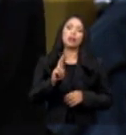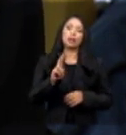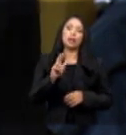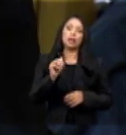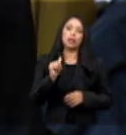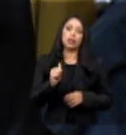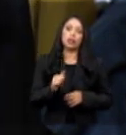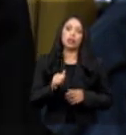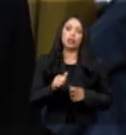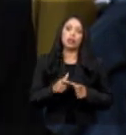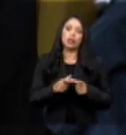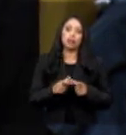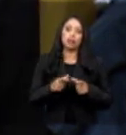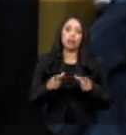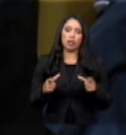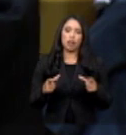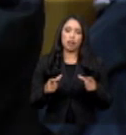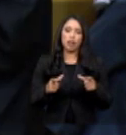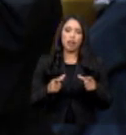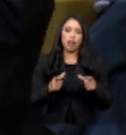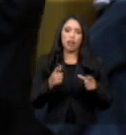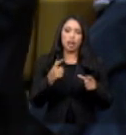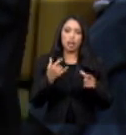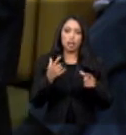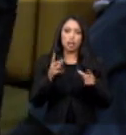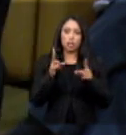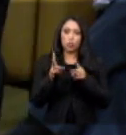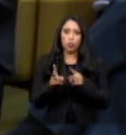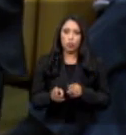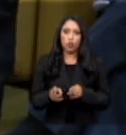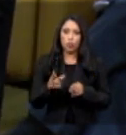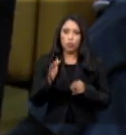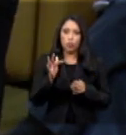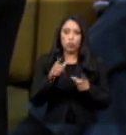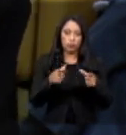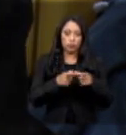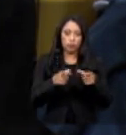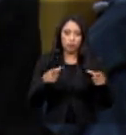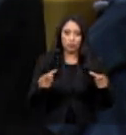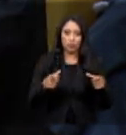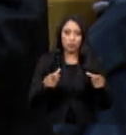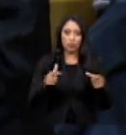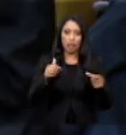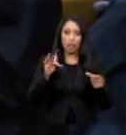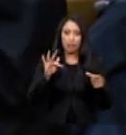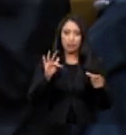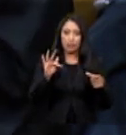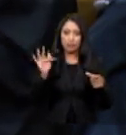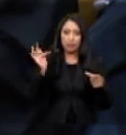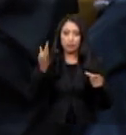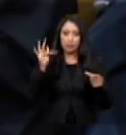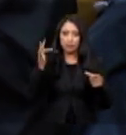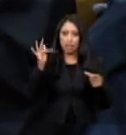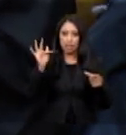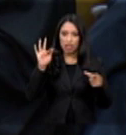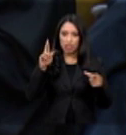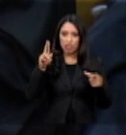dimensão territorial da França, mas índices sociais africanos. E por que isso